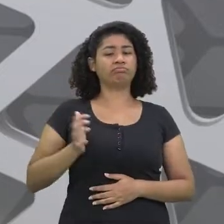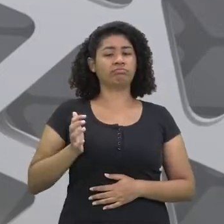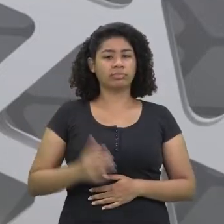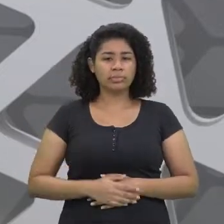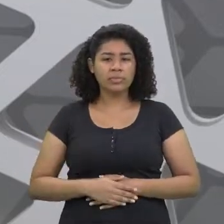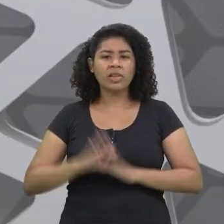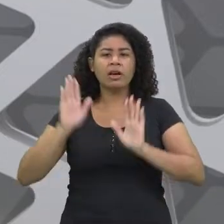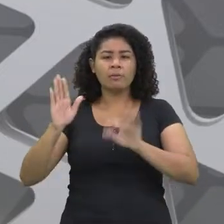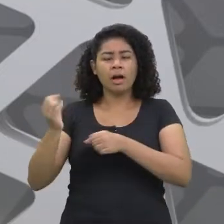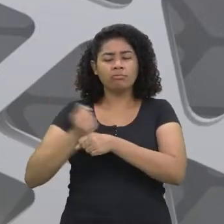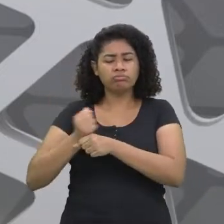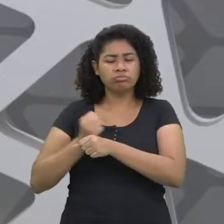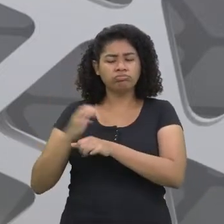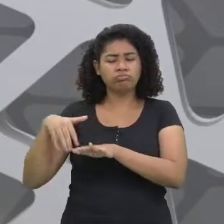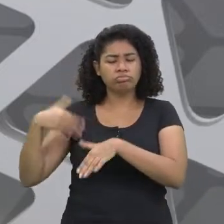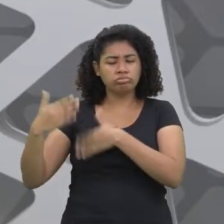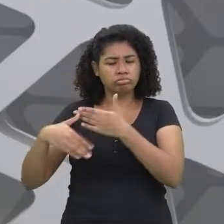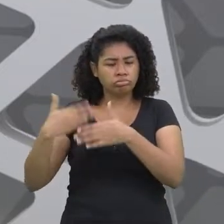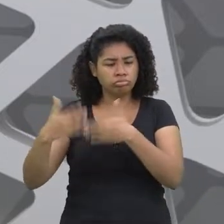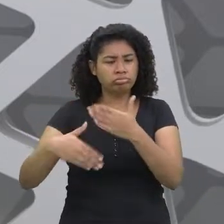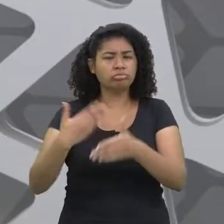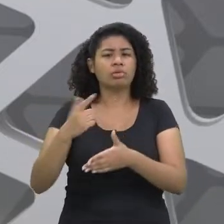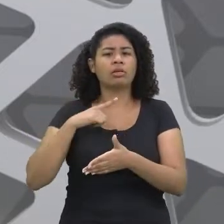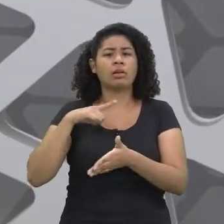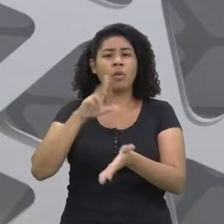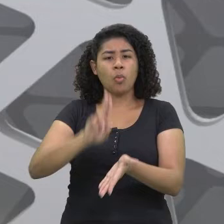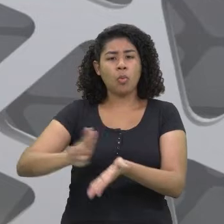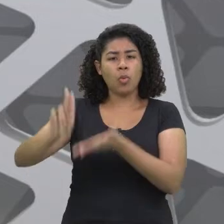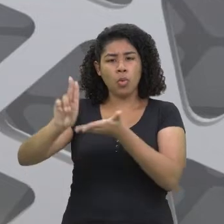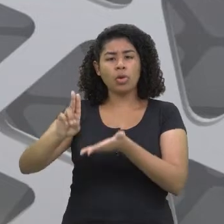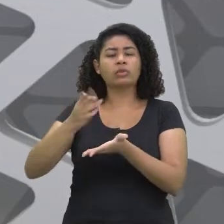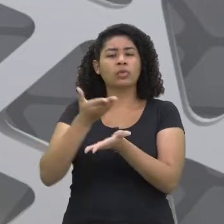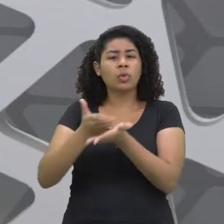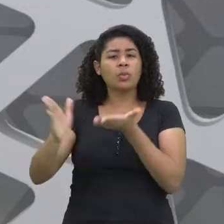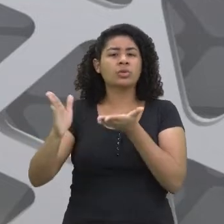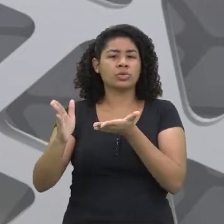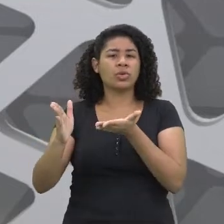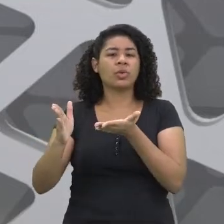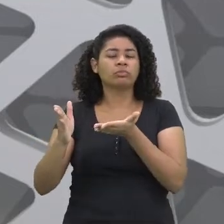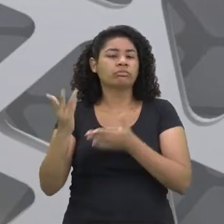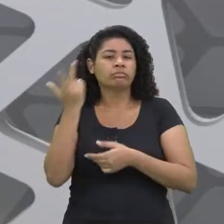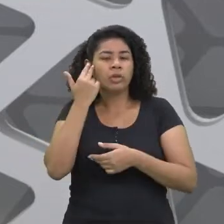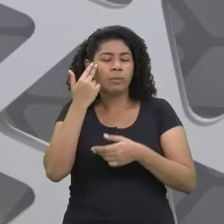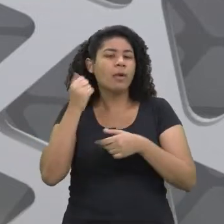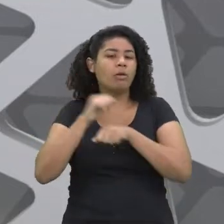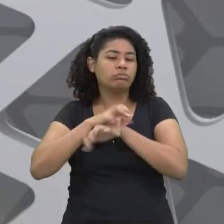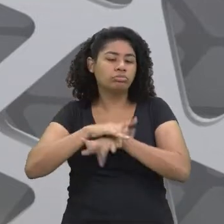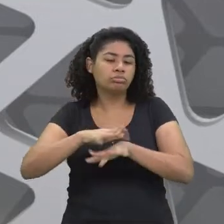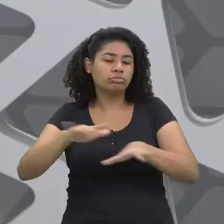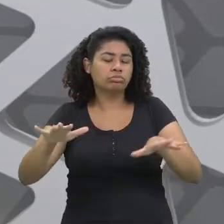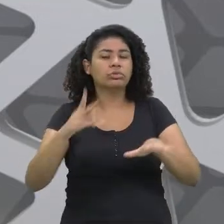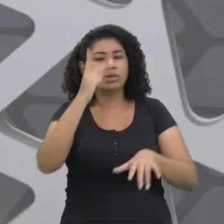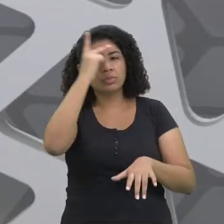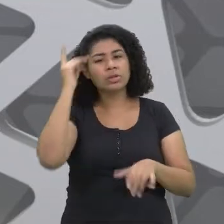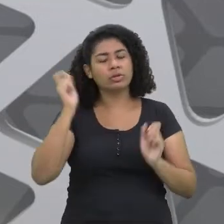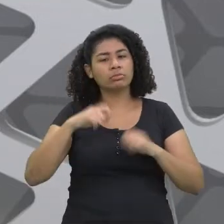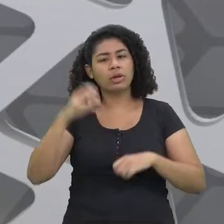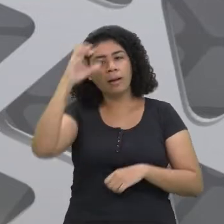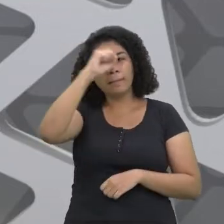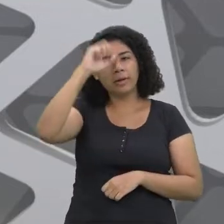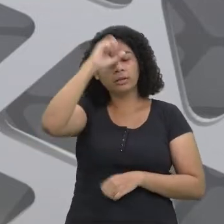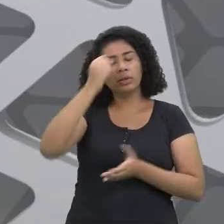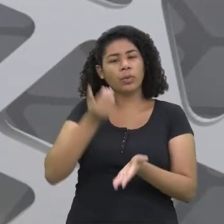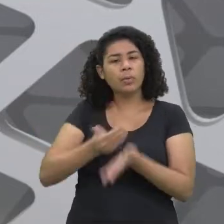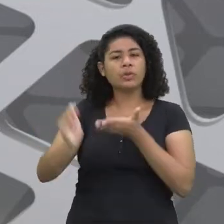universidades vão se popularizando e permitem, por sua vez, aí, que mais pessoas tenham acesso a essa educação. E não